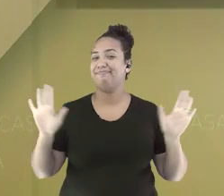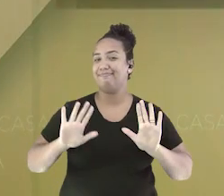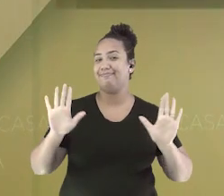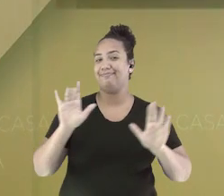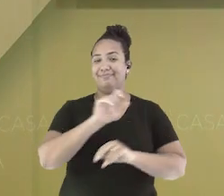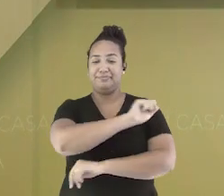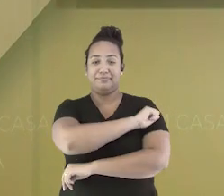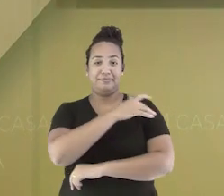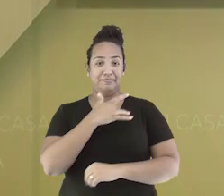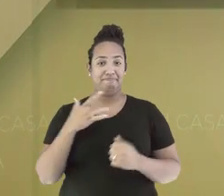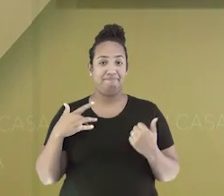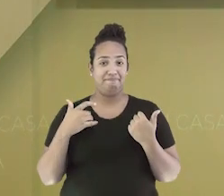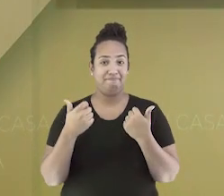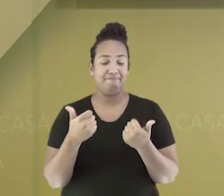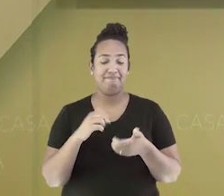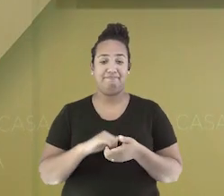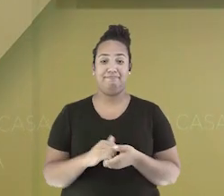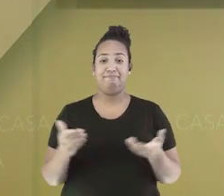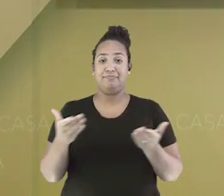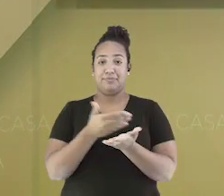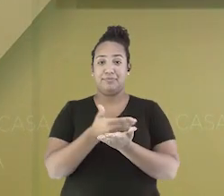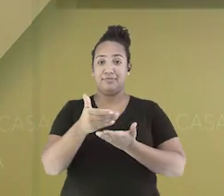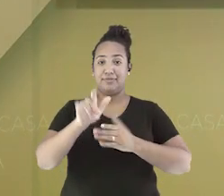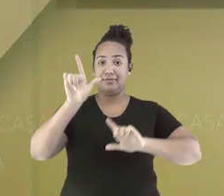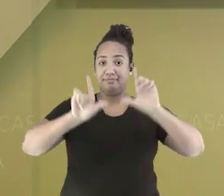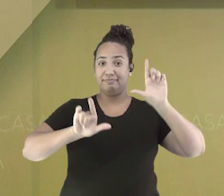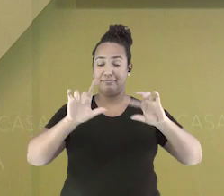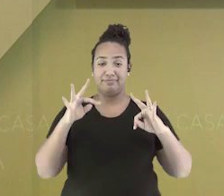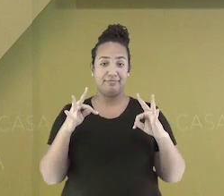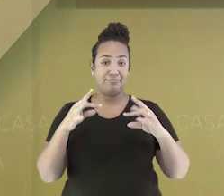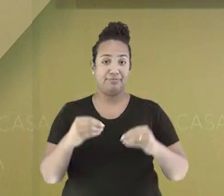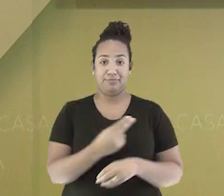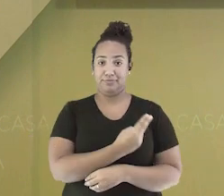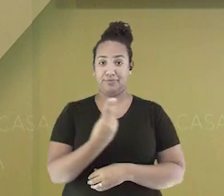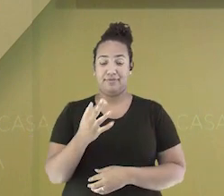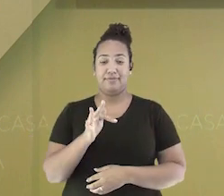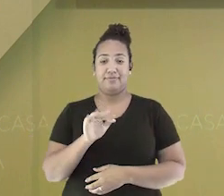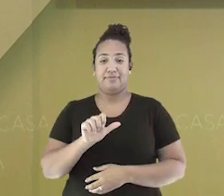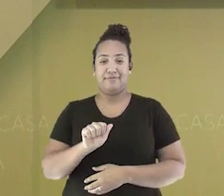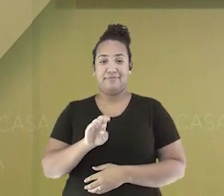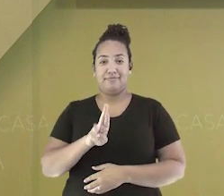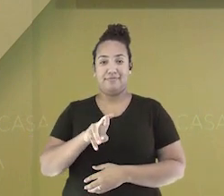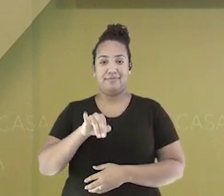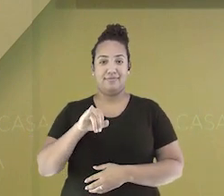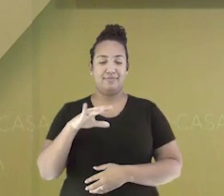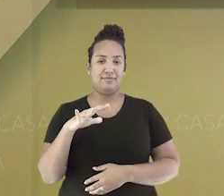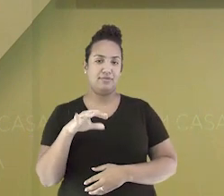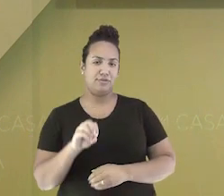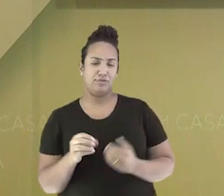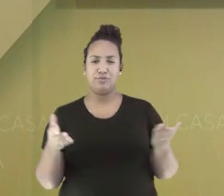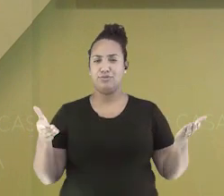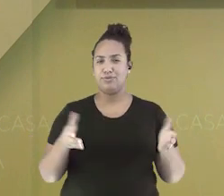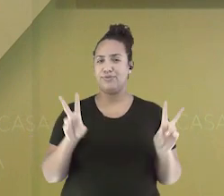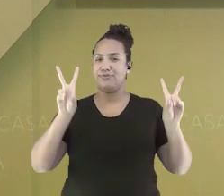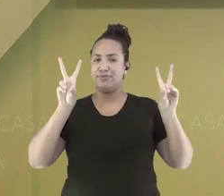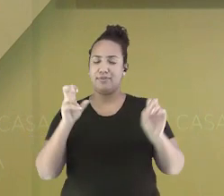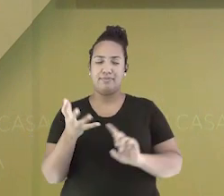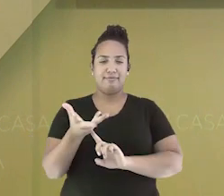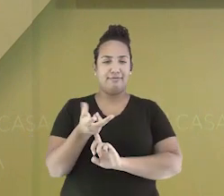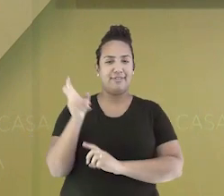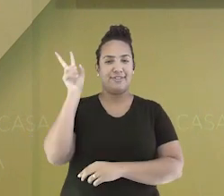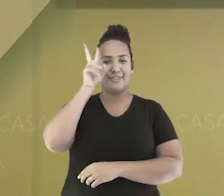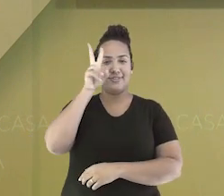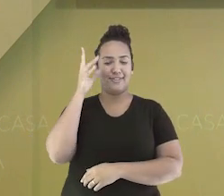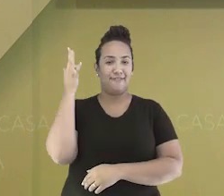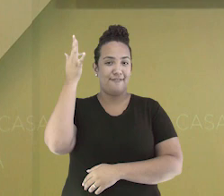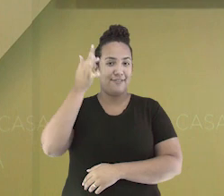Olá, estudantes! Como vocês estão? Estamos começando mais um programa Tudo TV. Meu nome é Fabrício e hoje nós vamos falar sobre